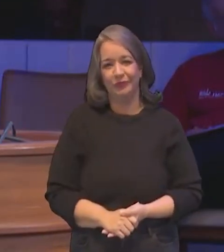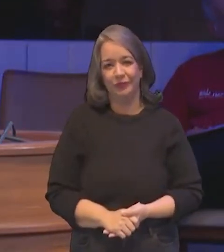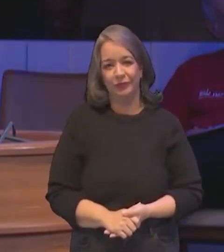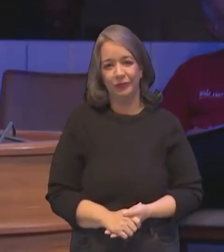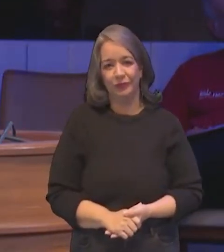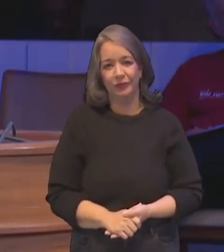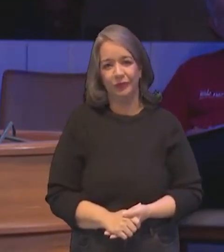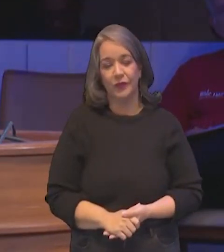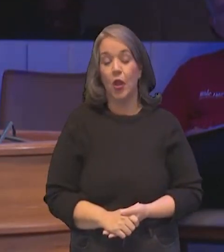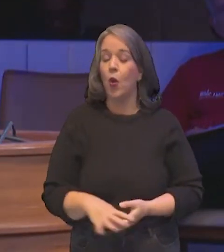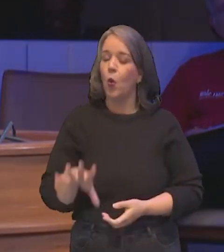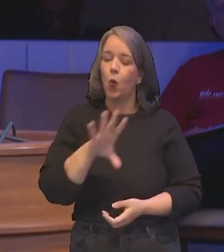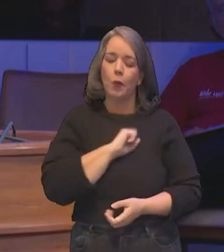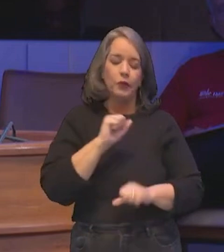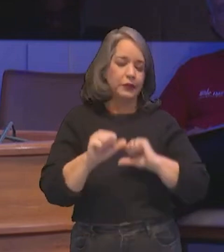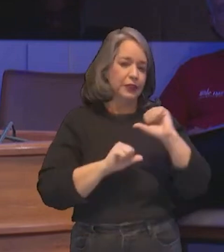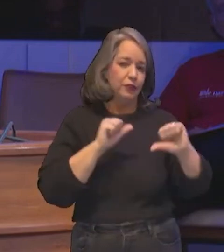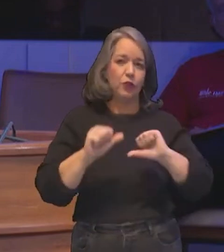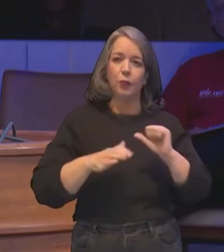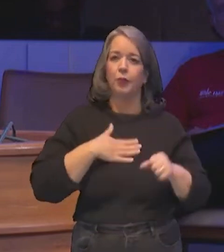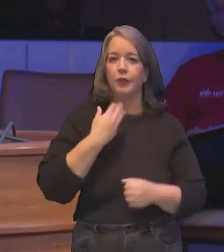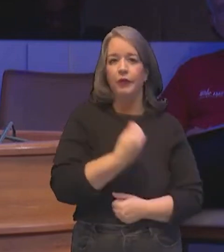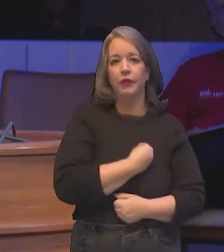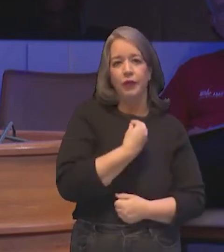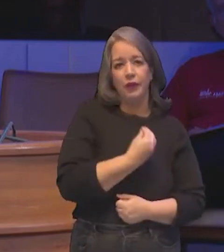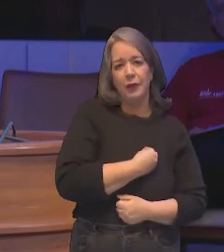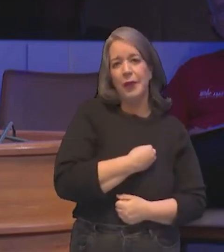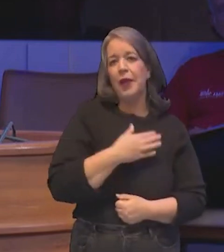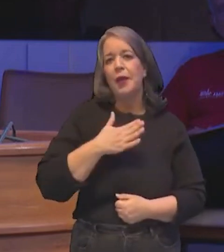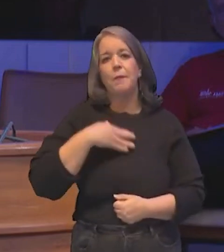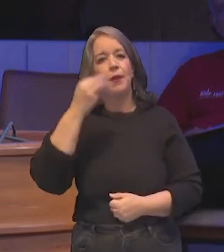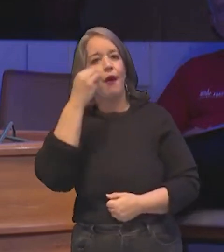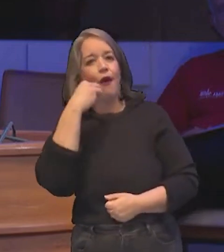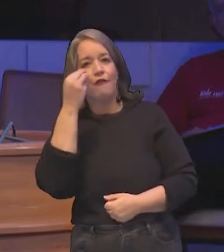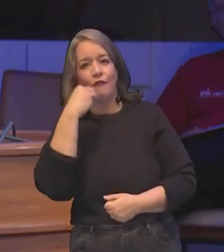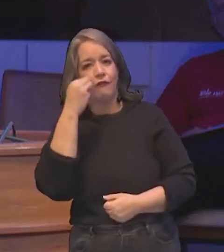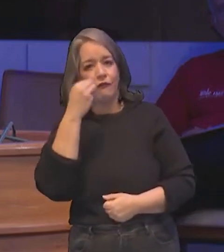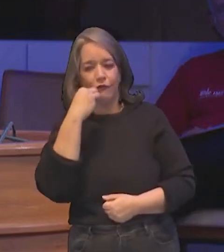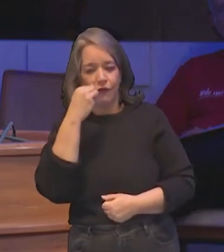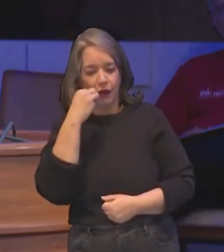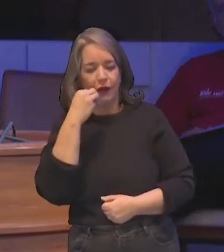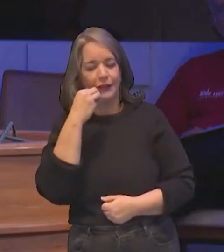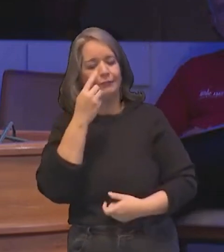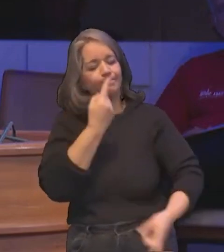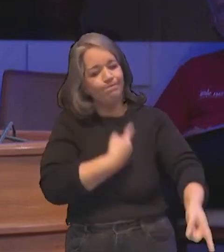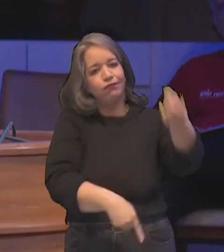E aquele amor transformou minha vida. E as minhas fragilidades, lógico, não foi do dia para a noite, foi uma